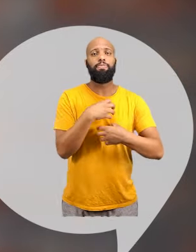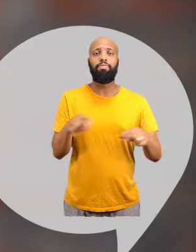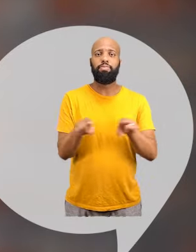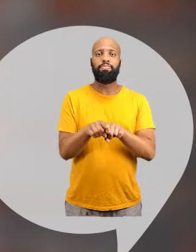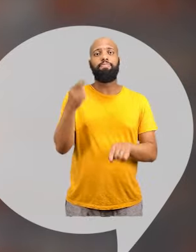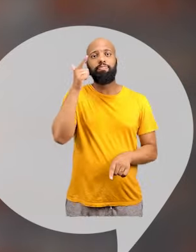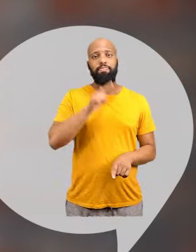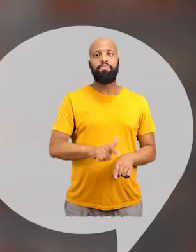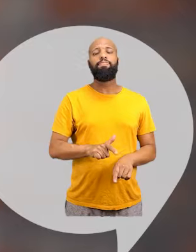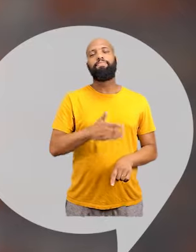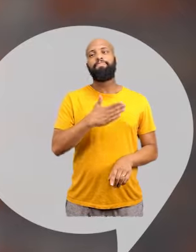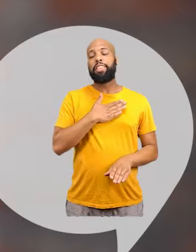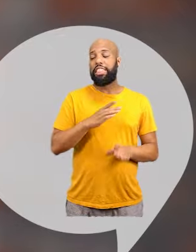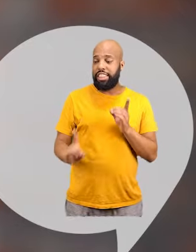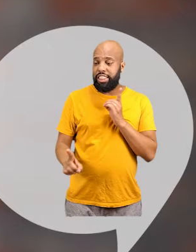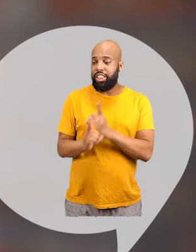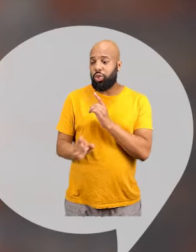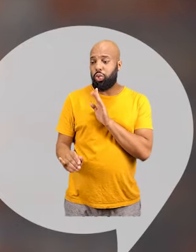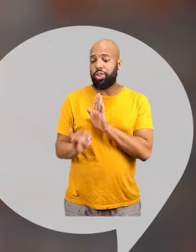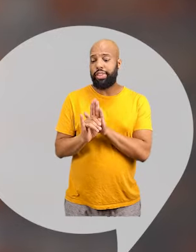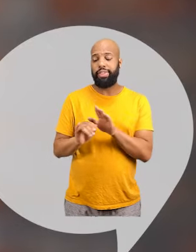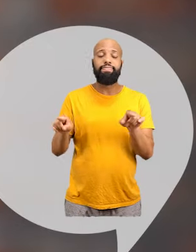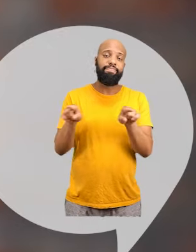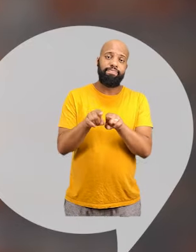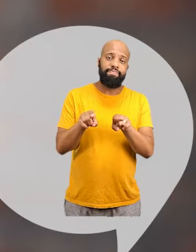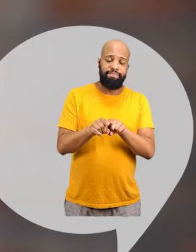de me contrata bem assim de